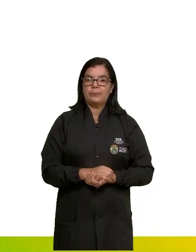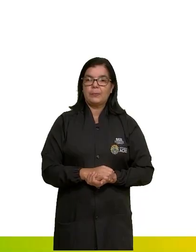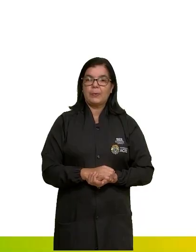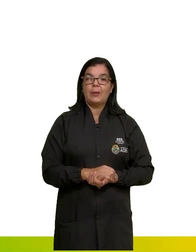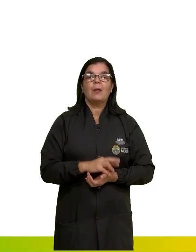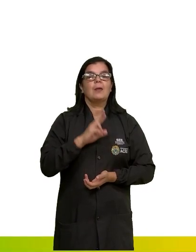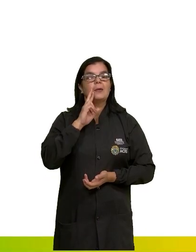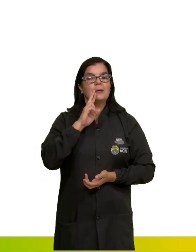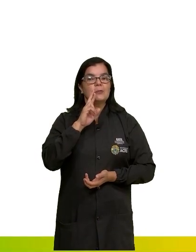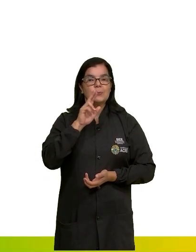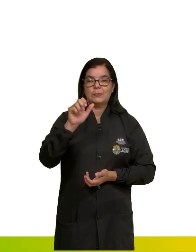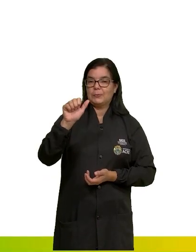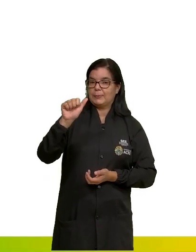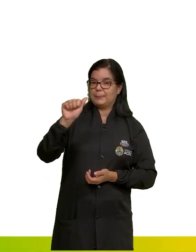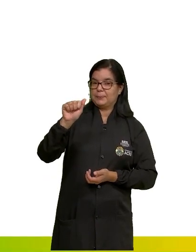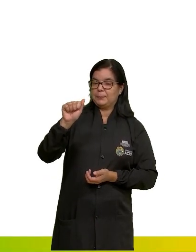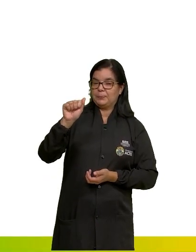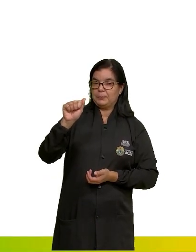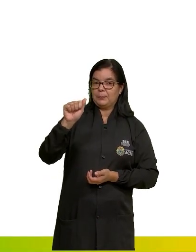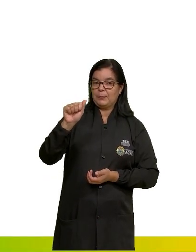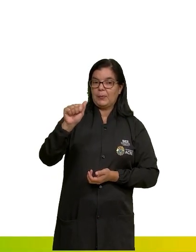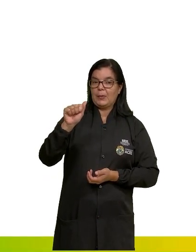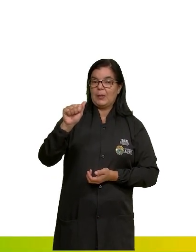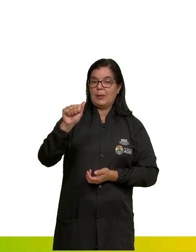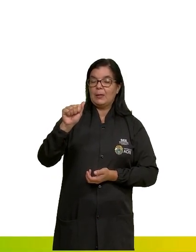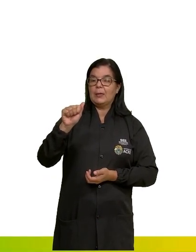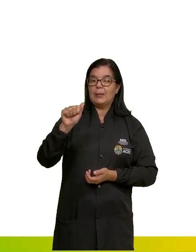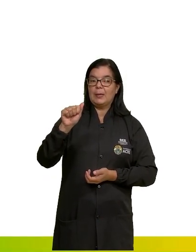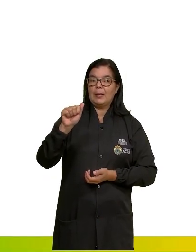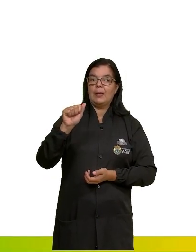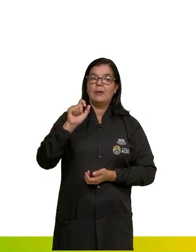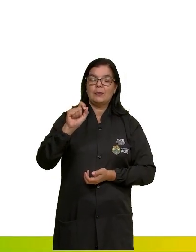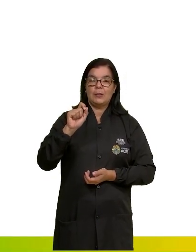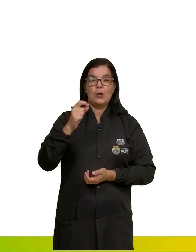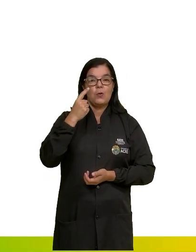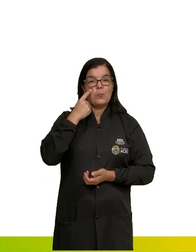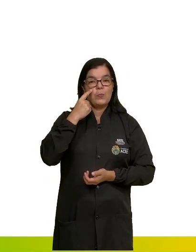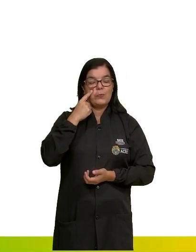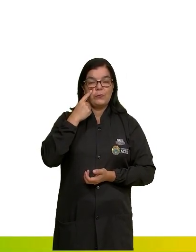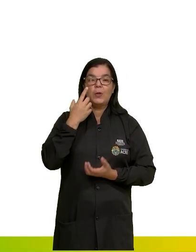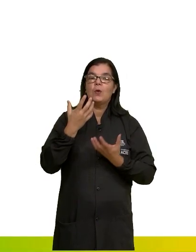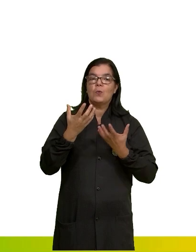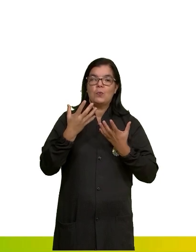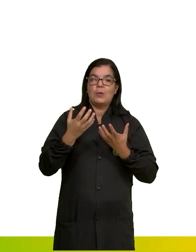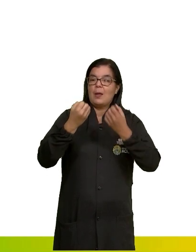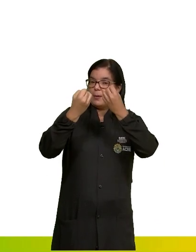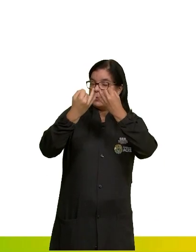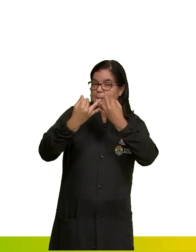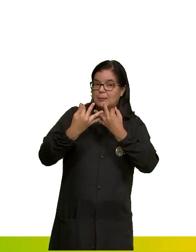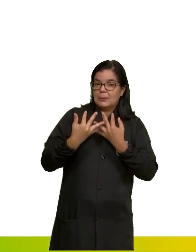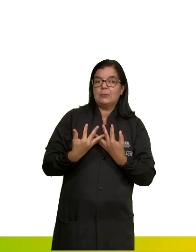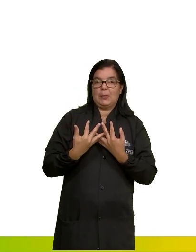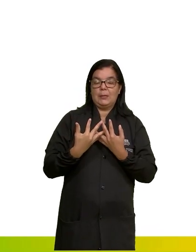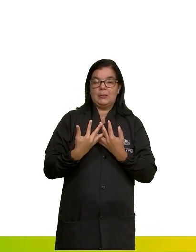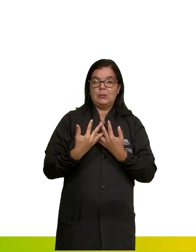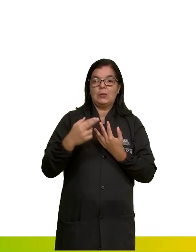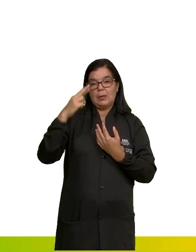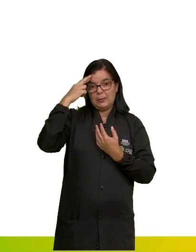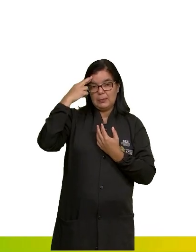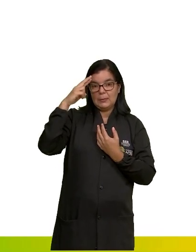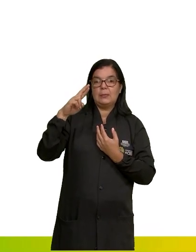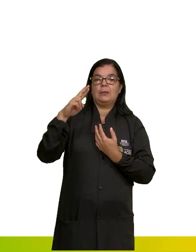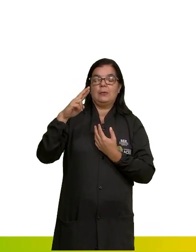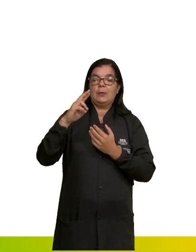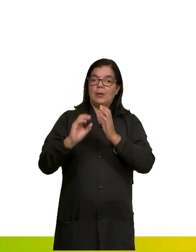Olha aí, letra A. A busca, visa buscar explicações